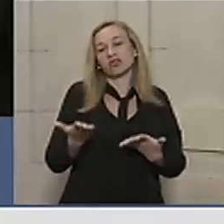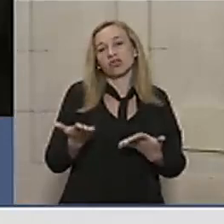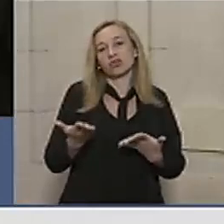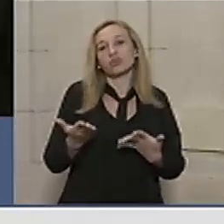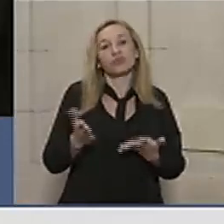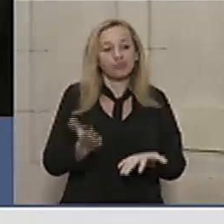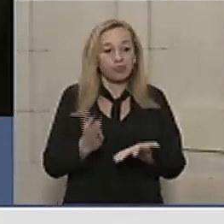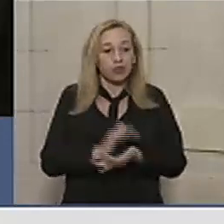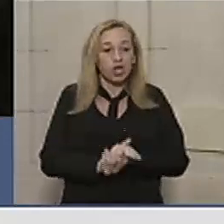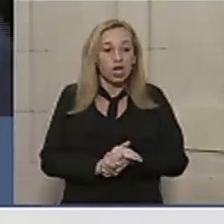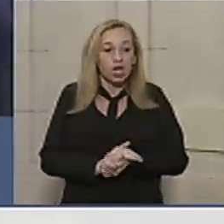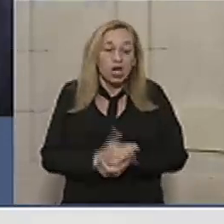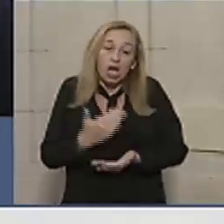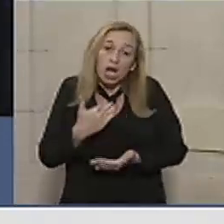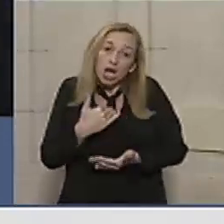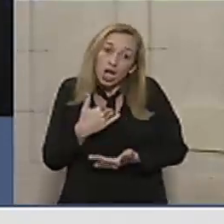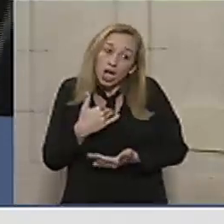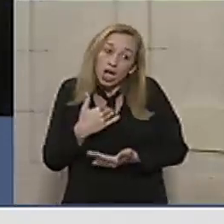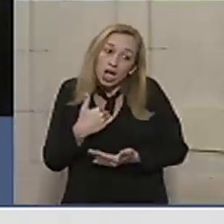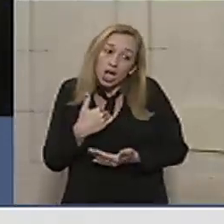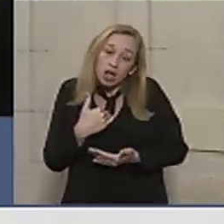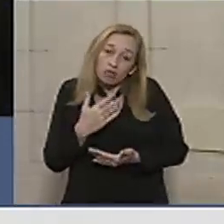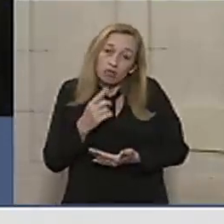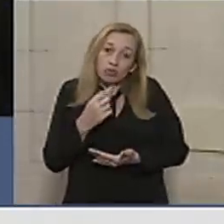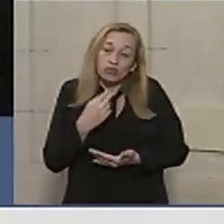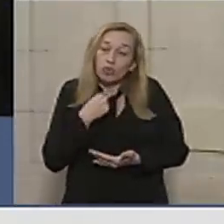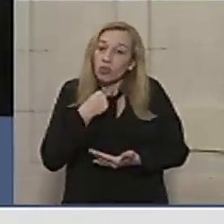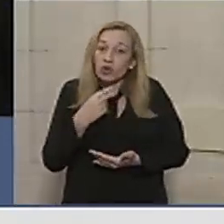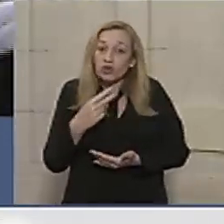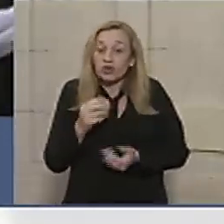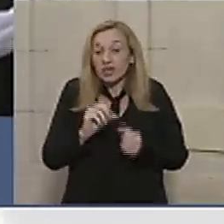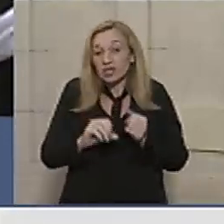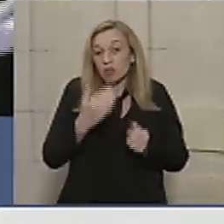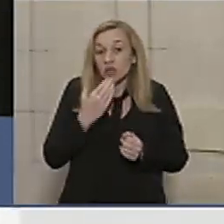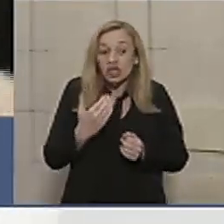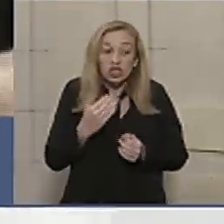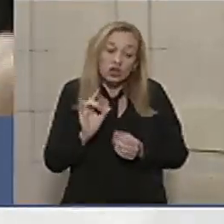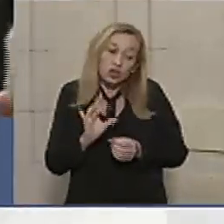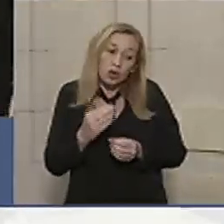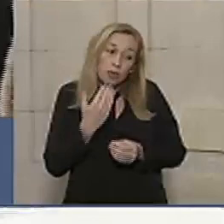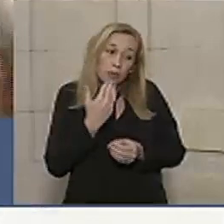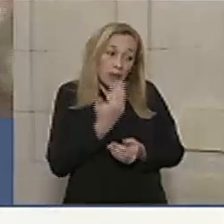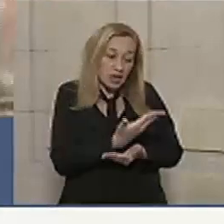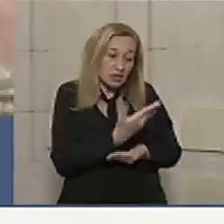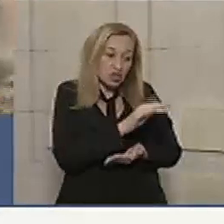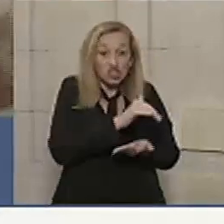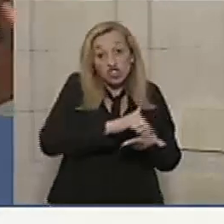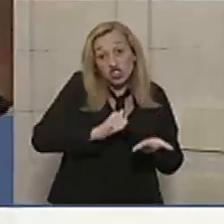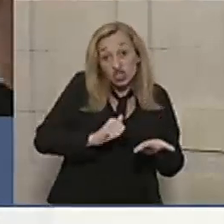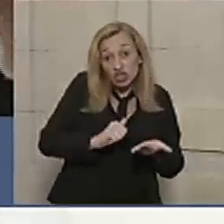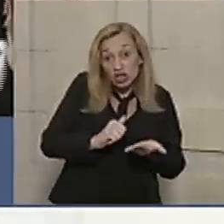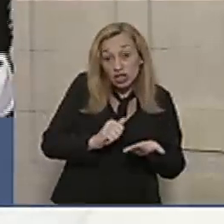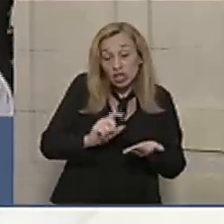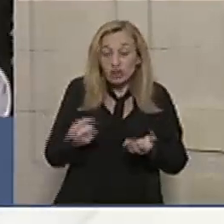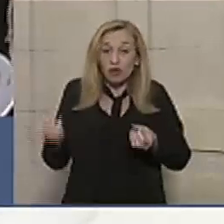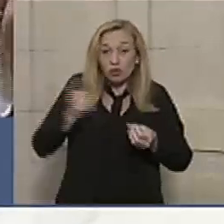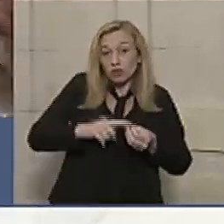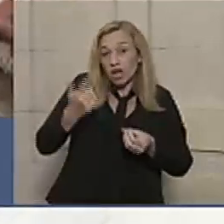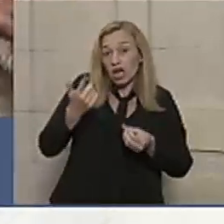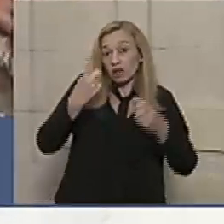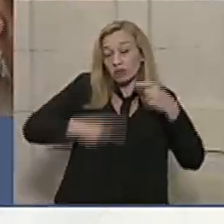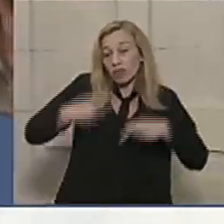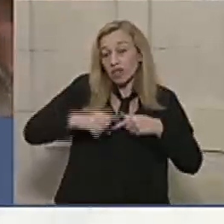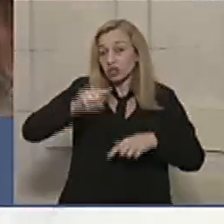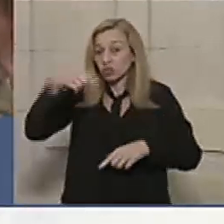proposta. Como eu não posso fazer o pedido, encaminho o pedido do deputado Eliomar para retirar de pauta e possa voltar ao debate numa outra e